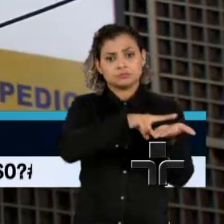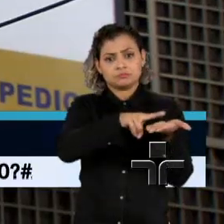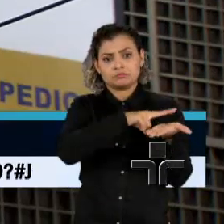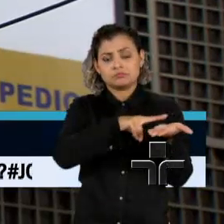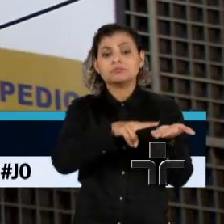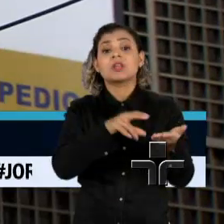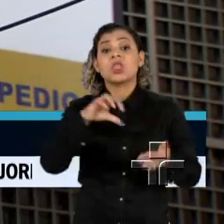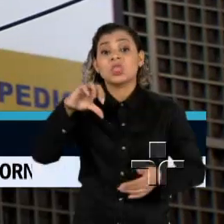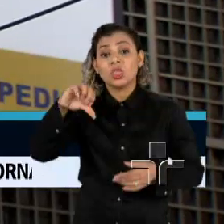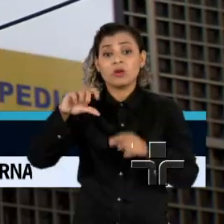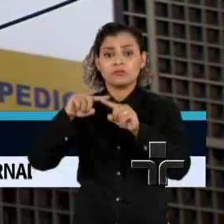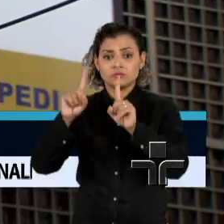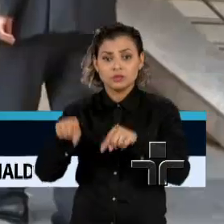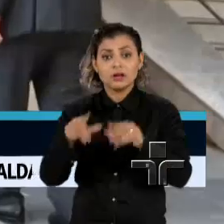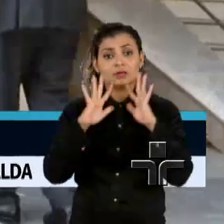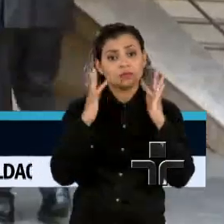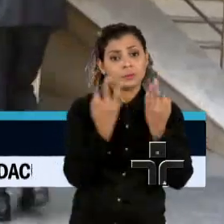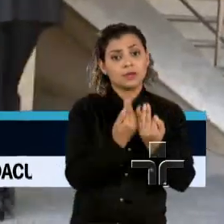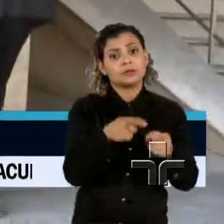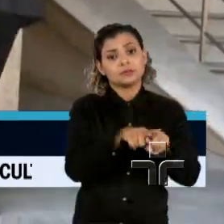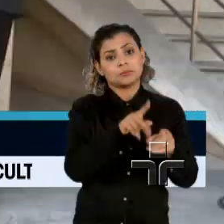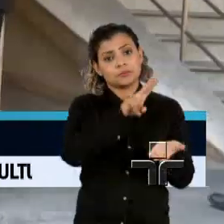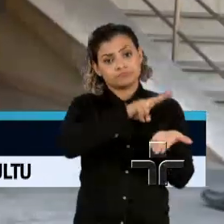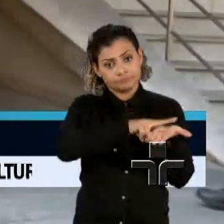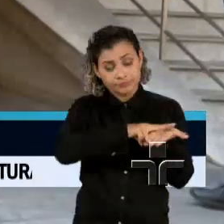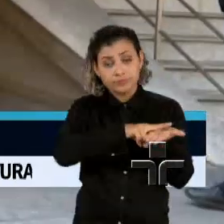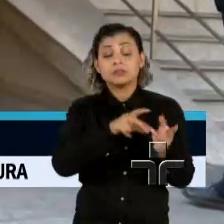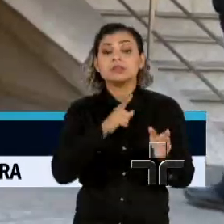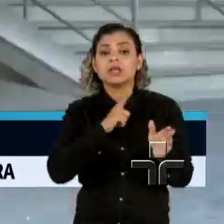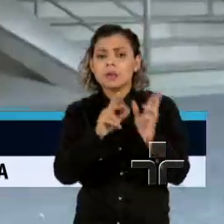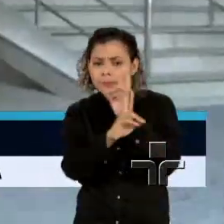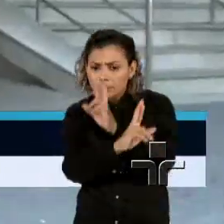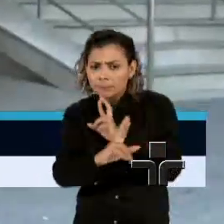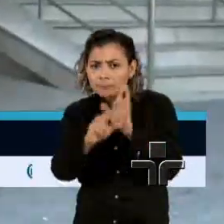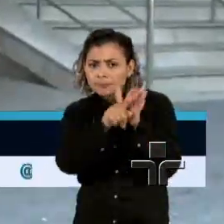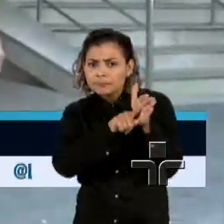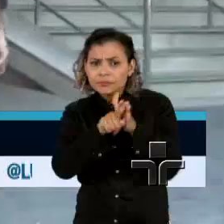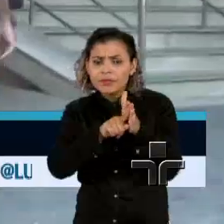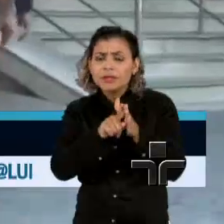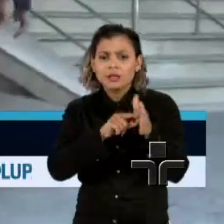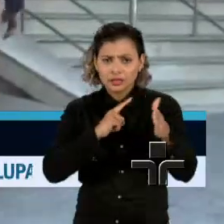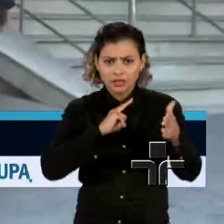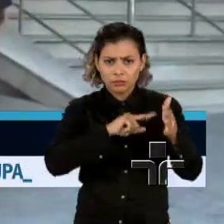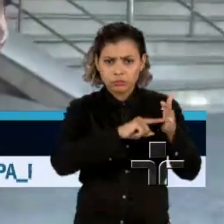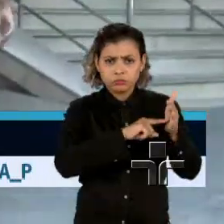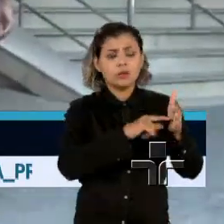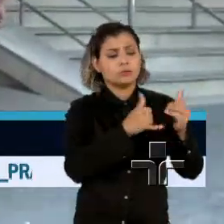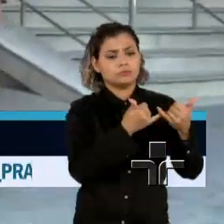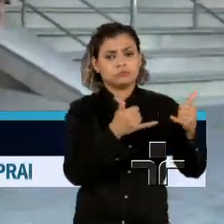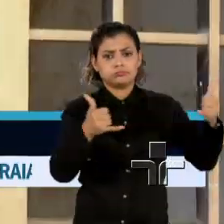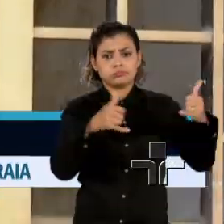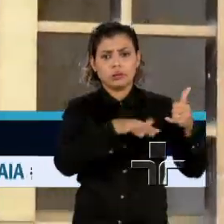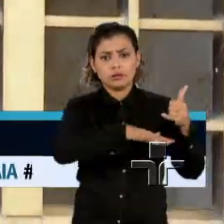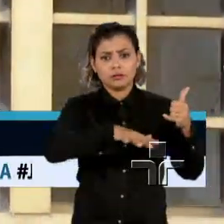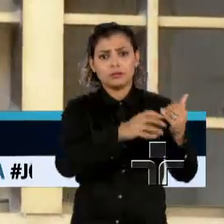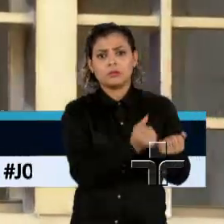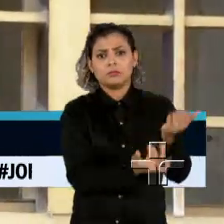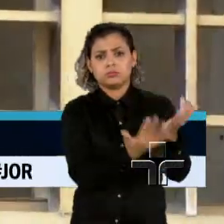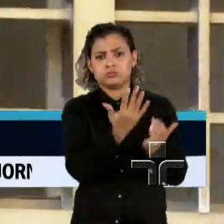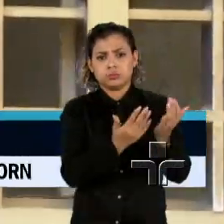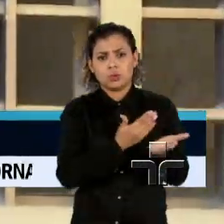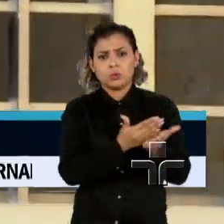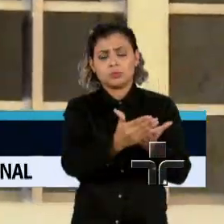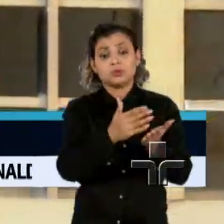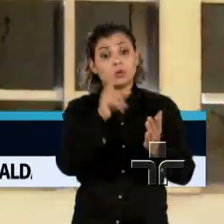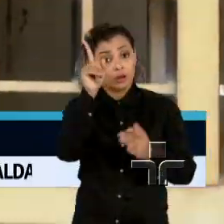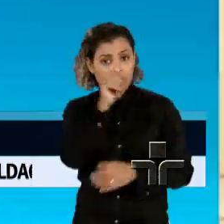9 funcionários e familiares. Uma perícia está sendo feita no gerador de energia que ficava no subsolo do hospital, onde o incêndio